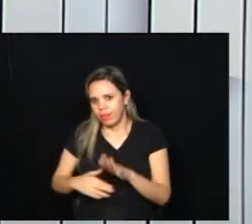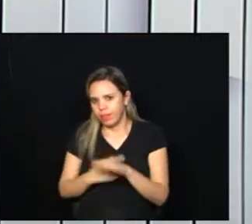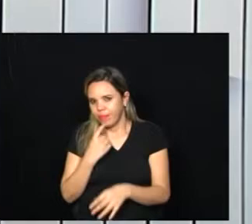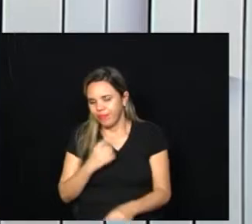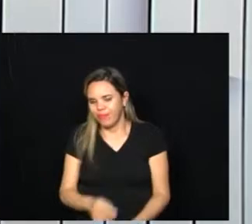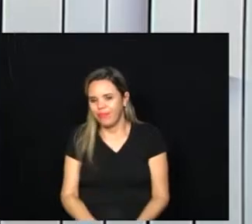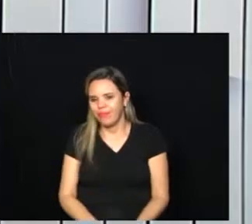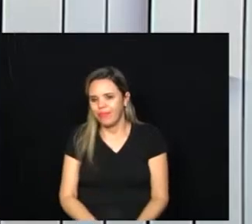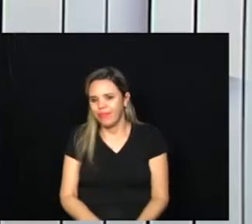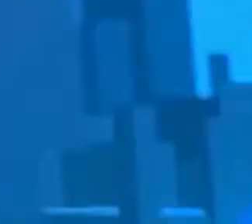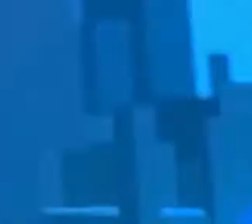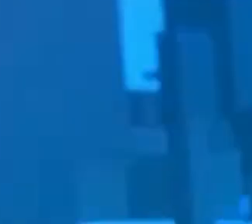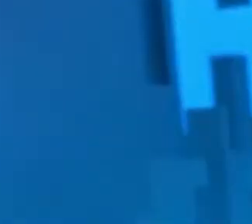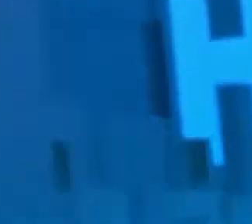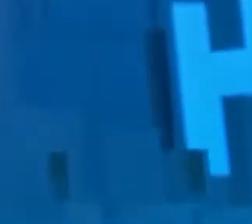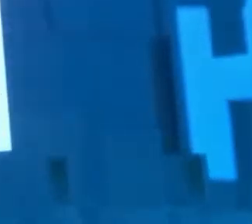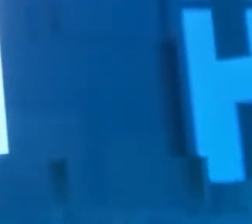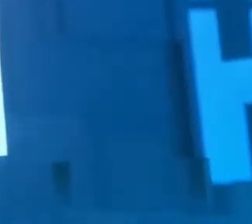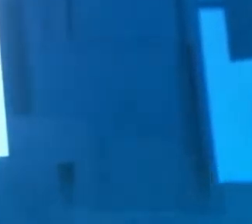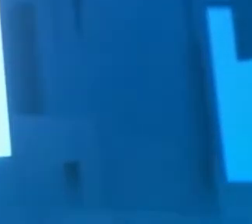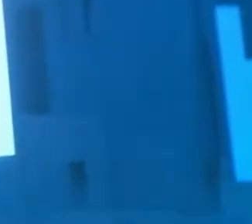de Campinas.